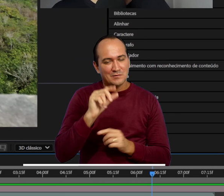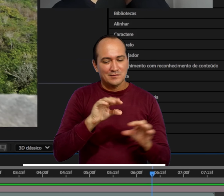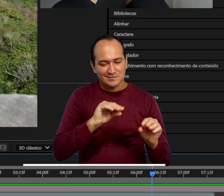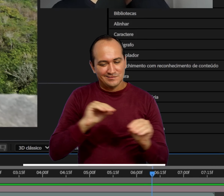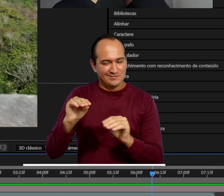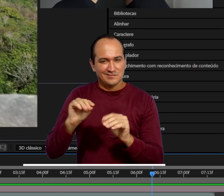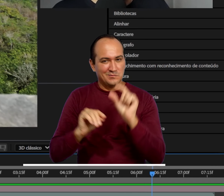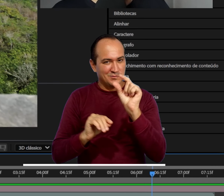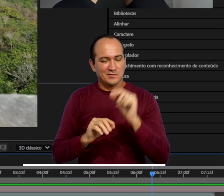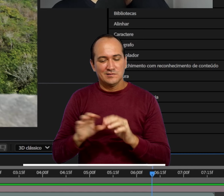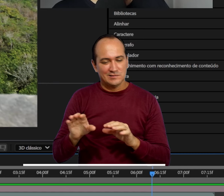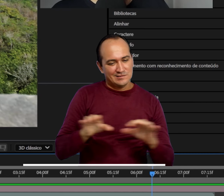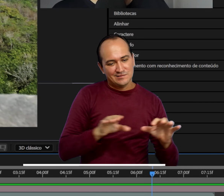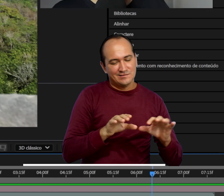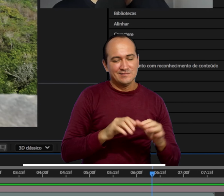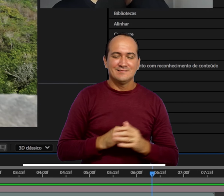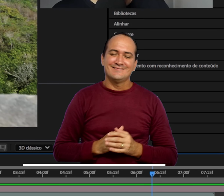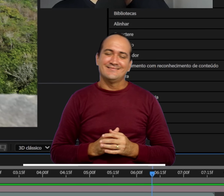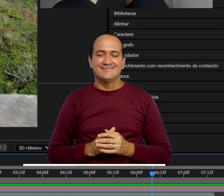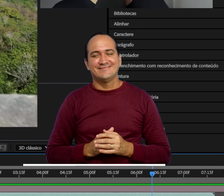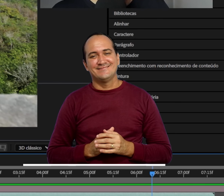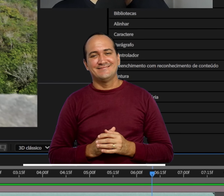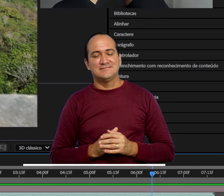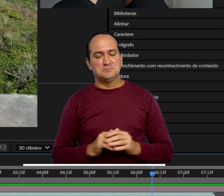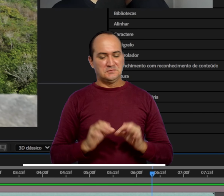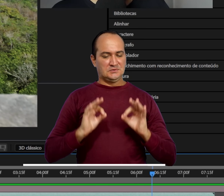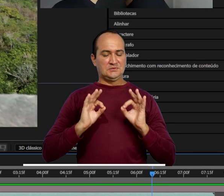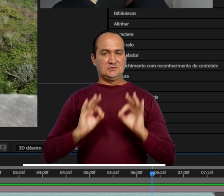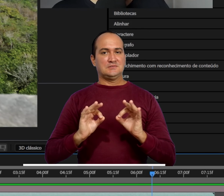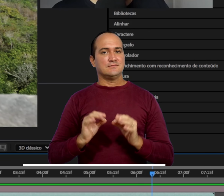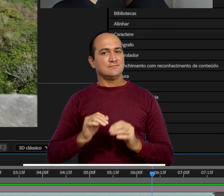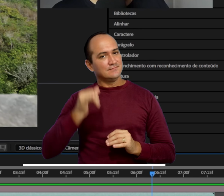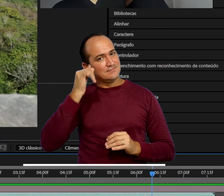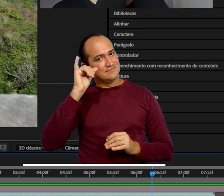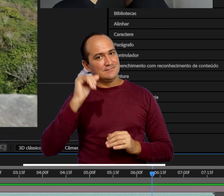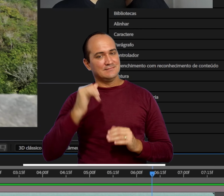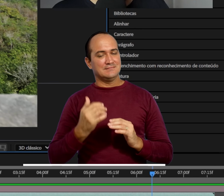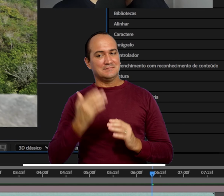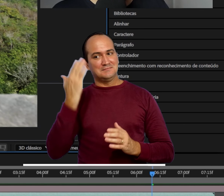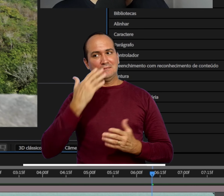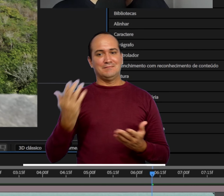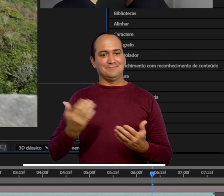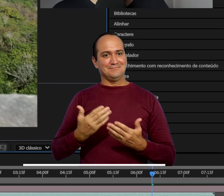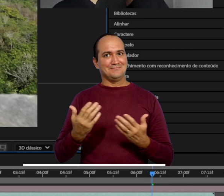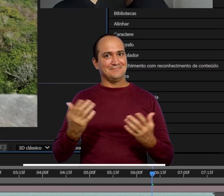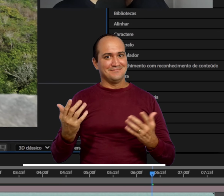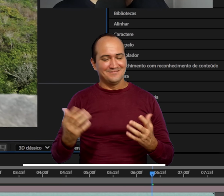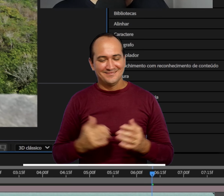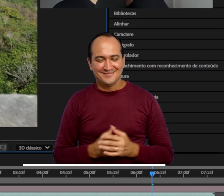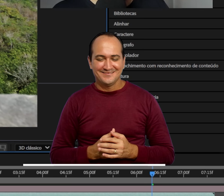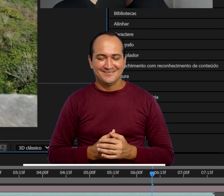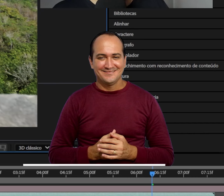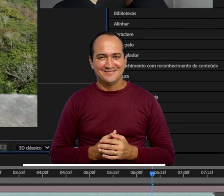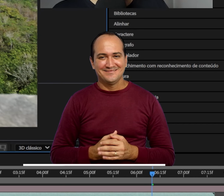cortou um pouquinho aqui. Então, vou só mover ele também um pouquinho mais para o lado, né? Só para ter certeza que ele não vai entregar aqui, ó, que